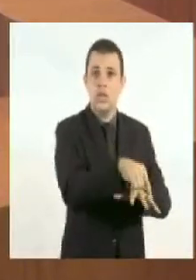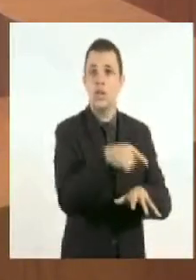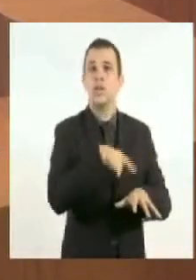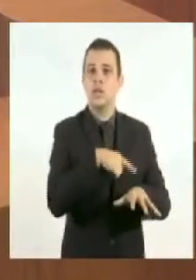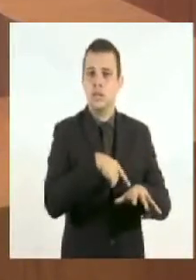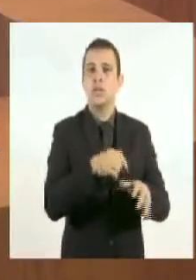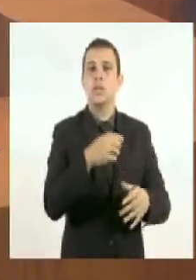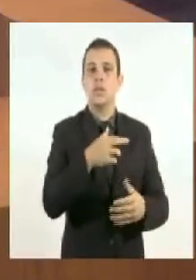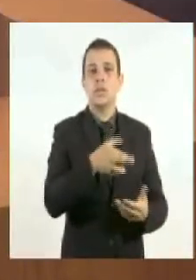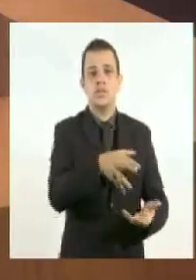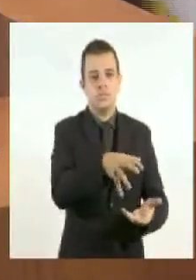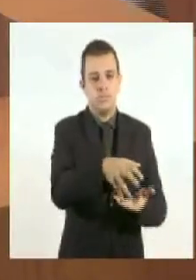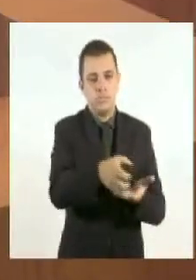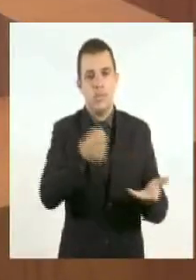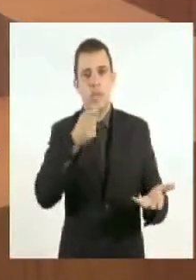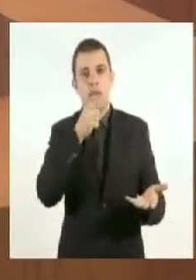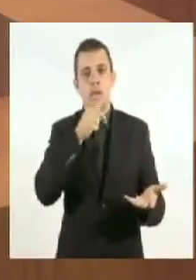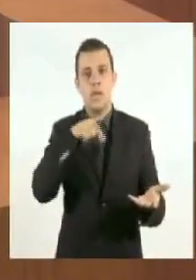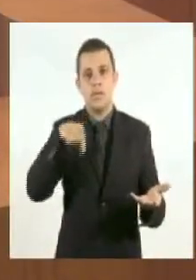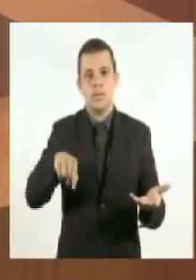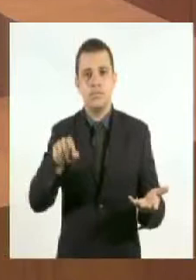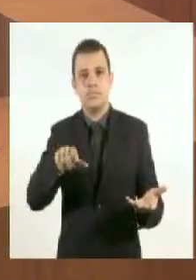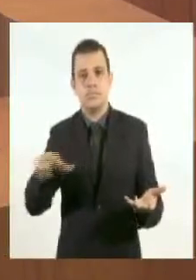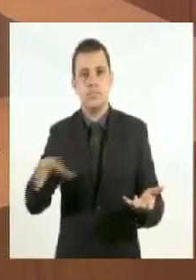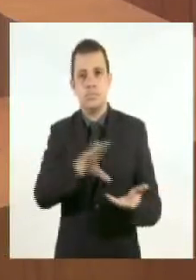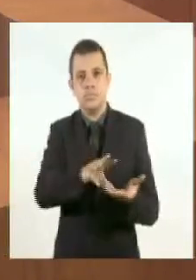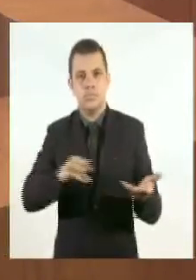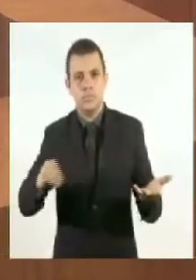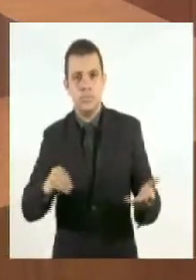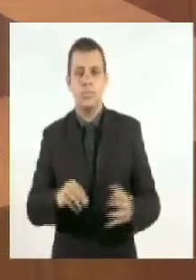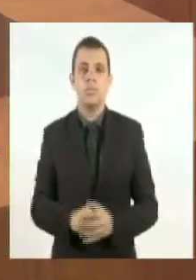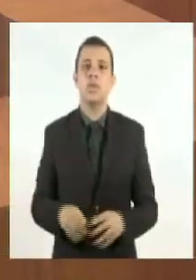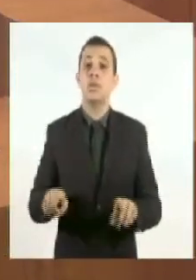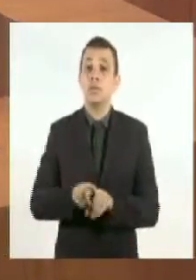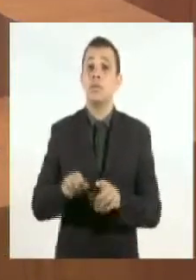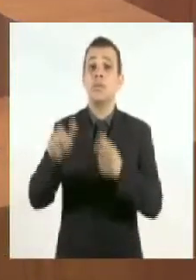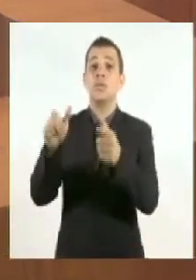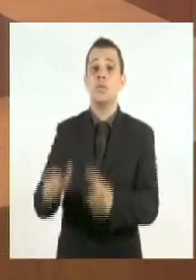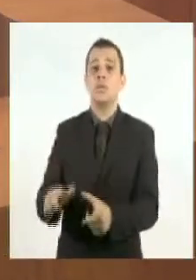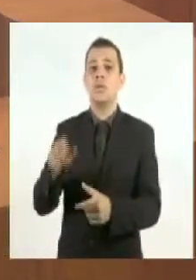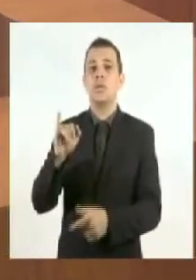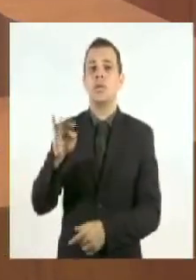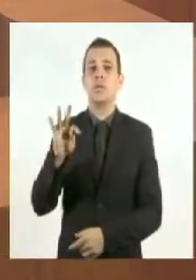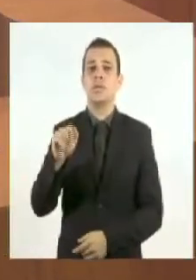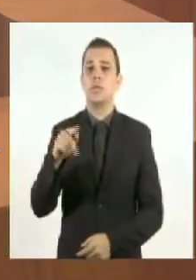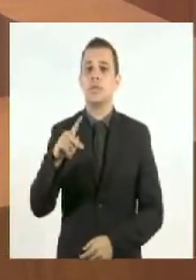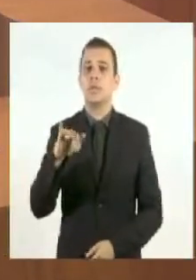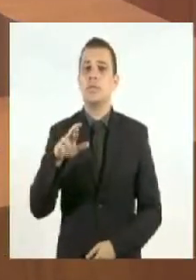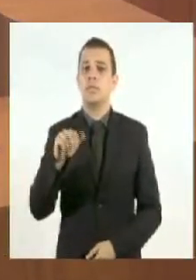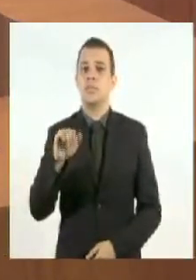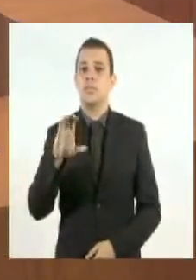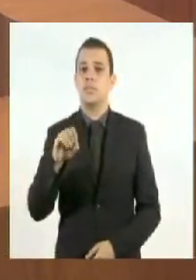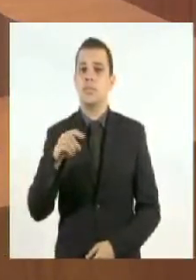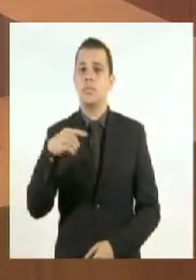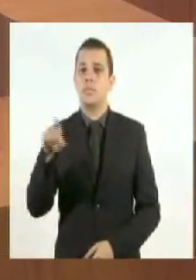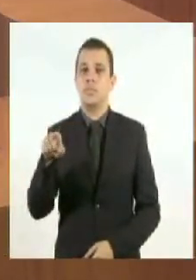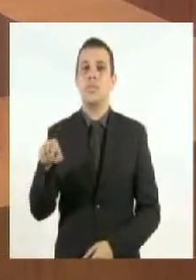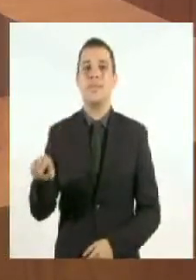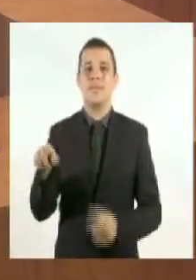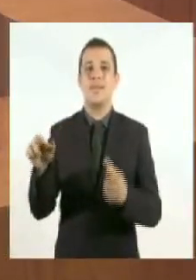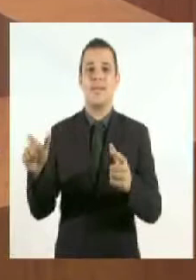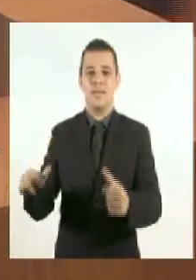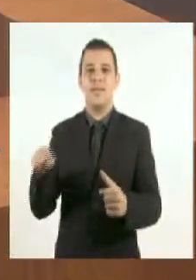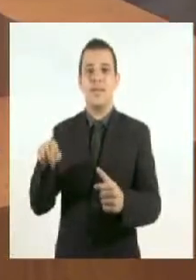Nós tomamos controle de novo da APA do Itapiracó, que estava jogada às traças. Nós implantamos